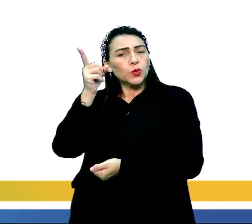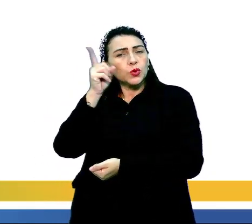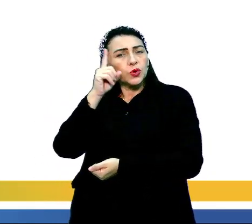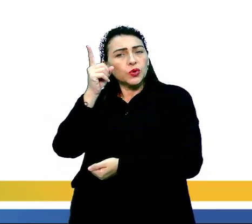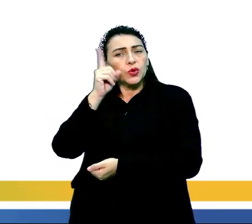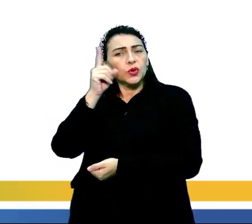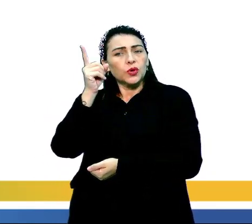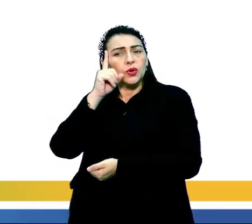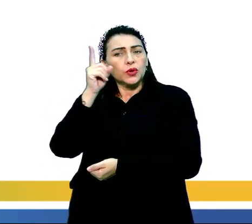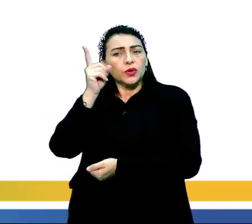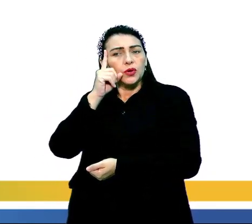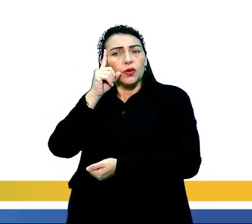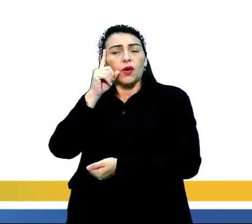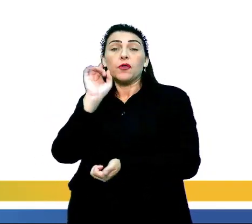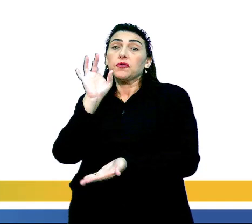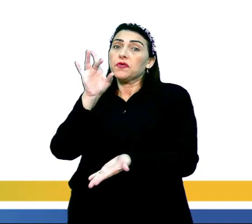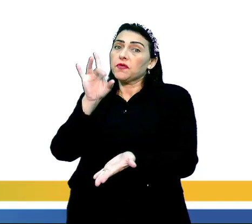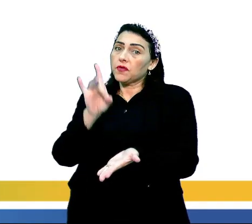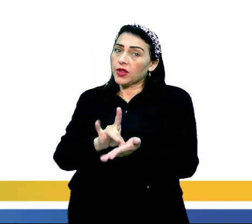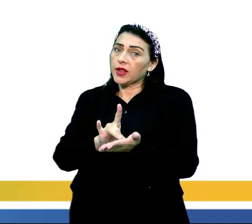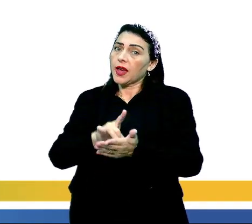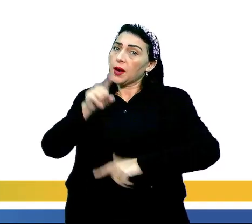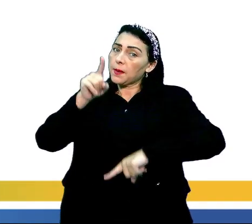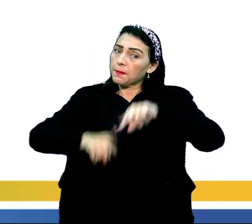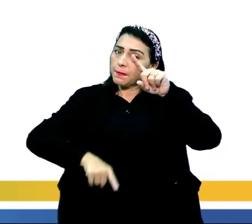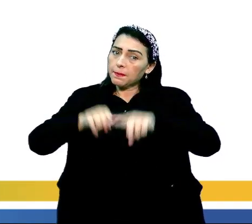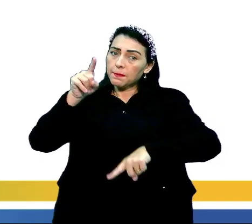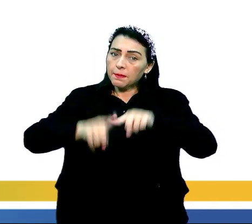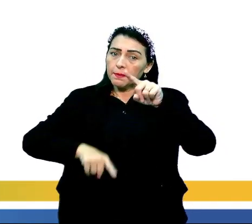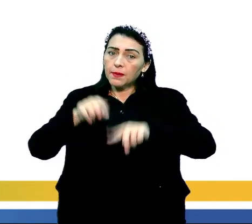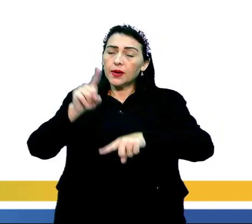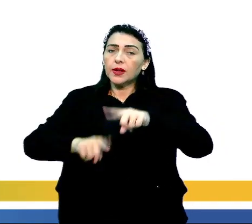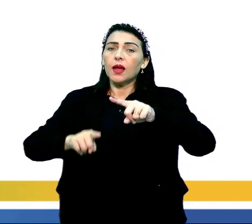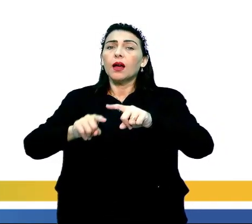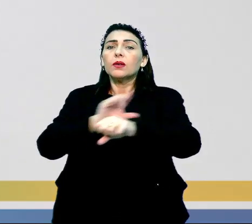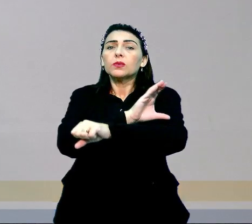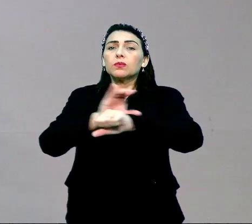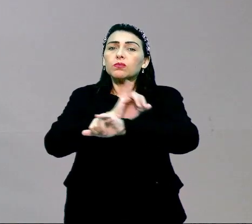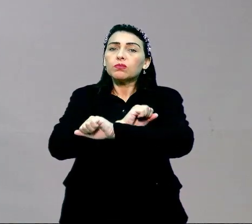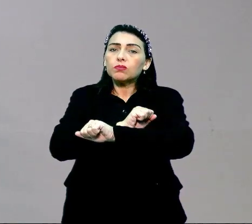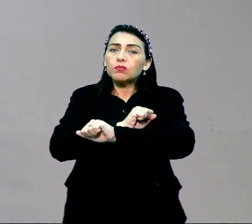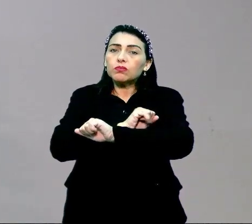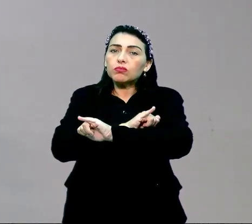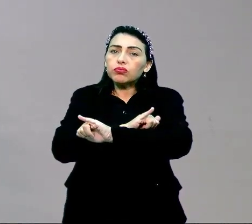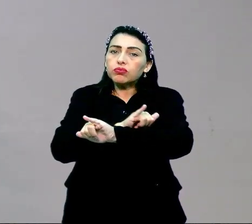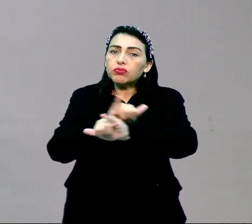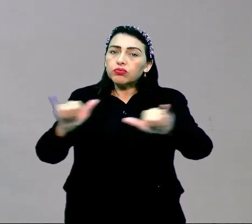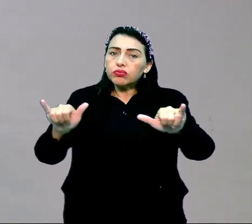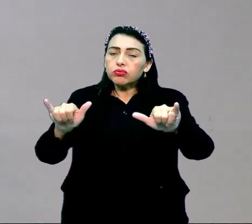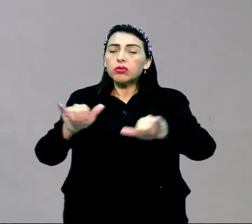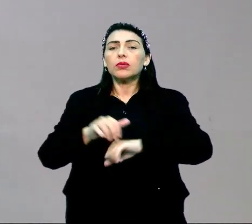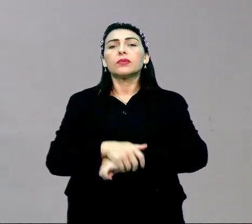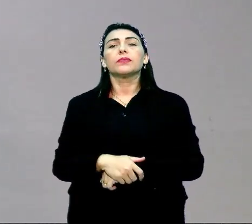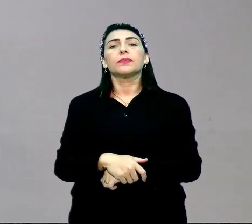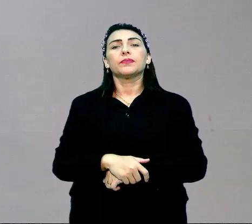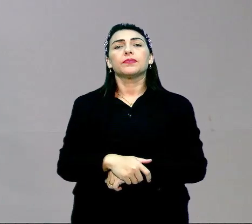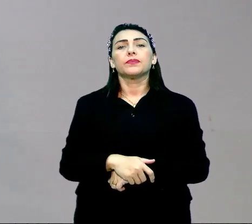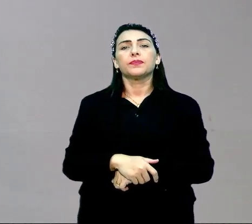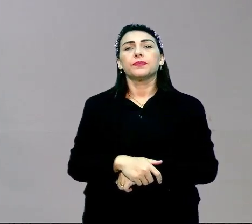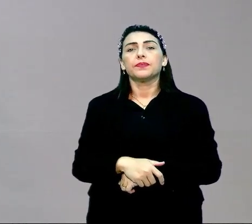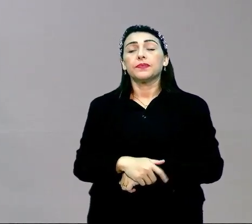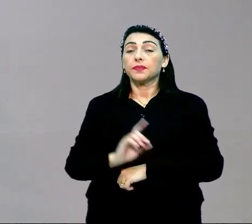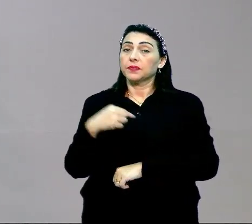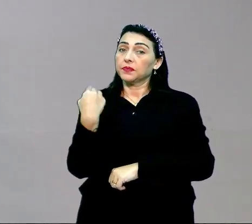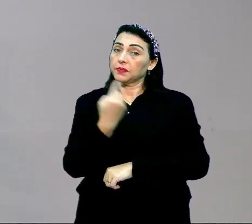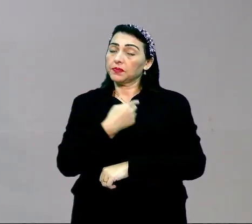presente em nosso cotidiano, tornando-se um verdadeiro instrumento de difusão cultural. Eu vou já dar uma adenda aqui, como eu mencionei.